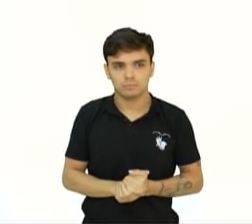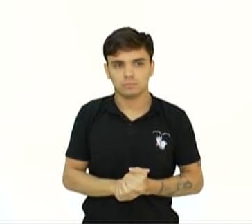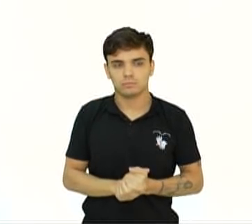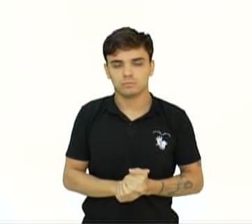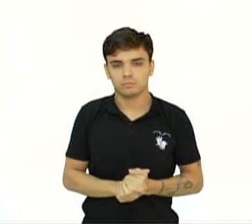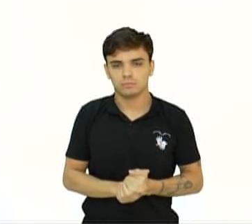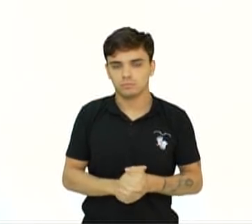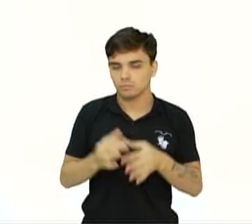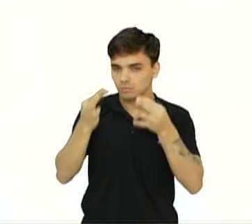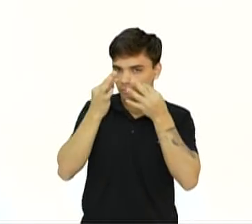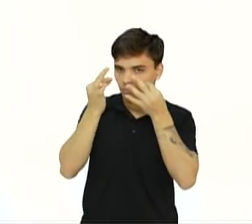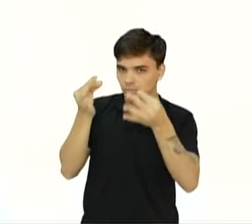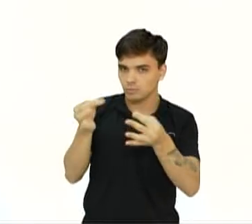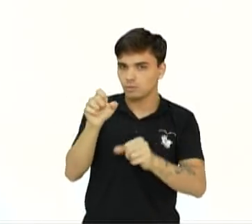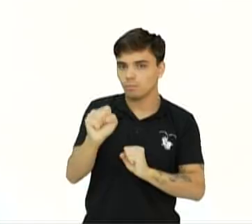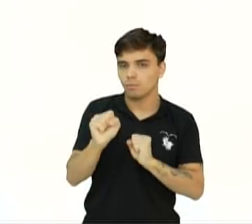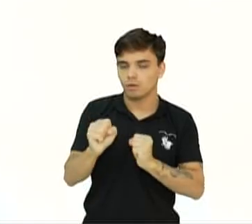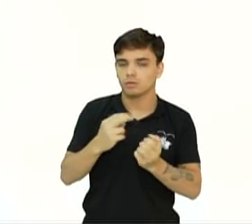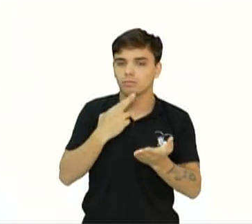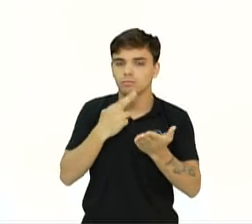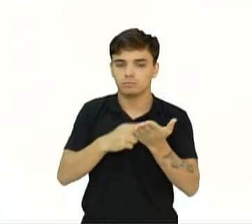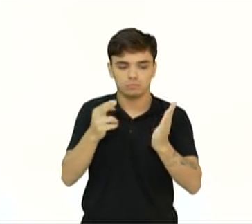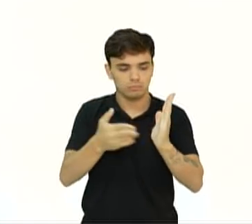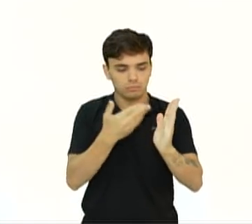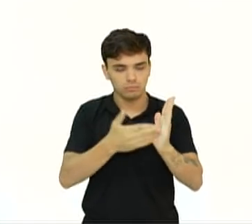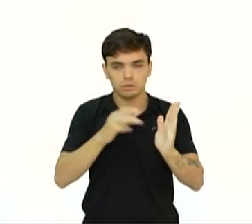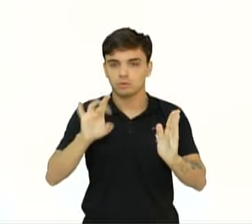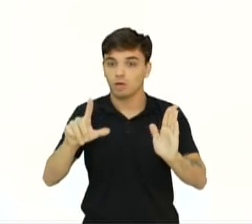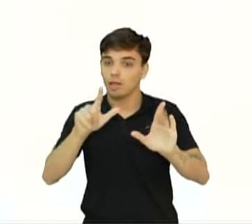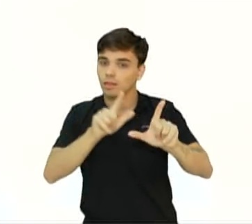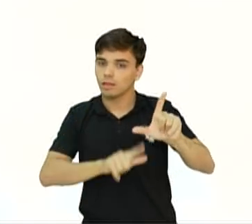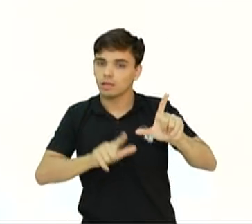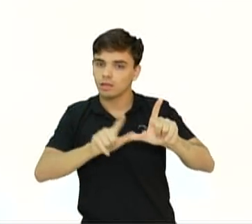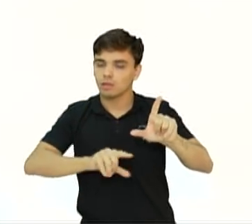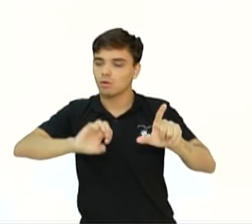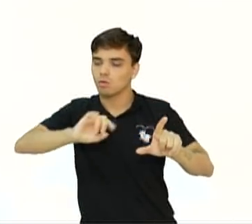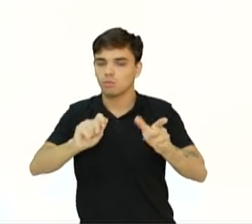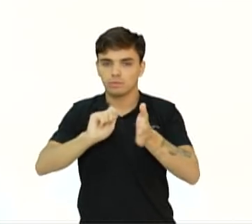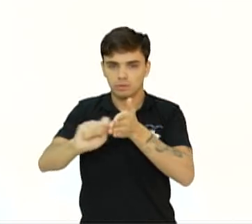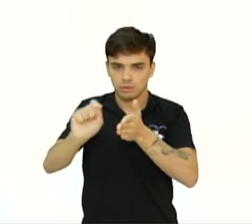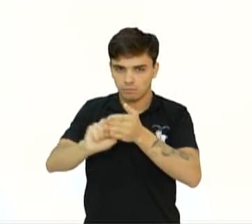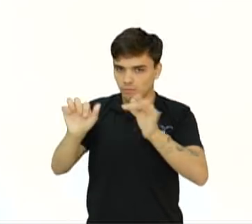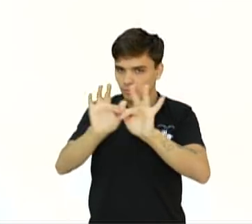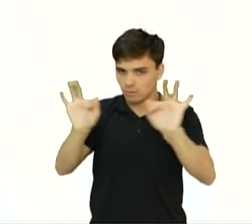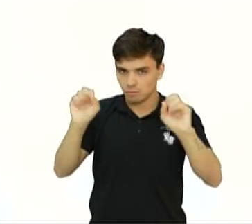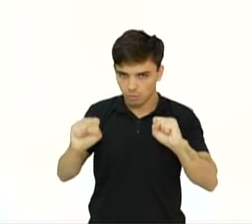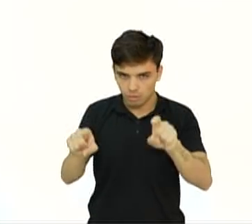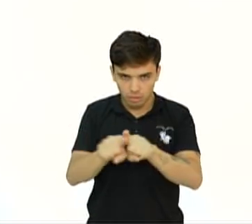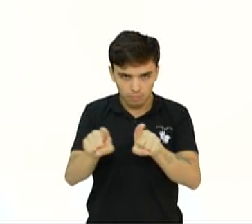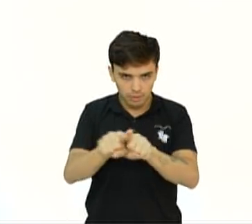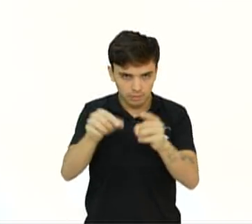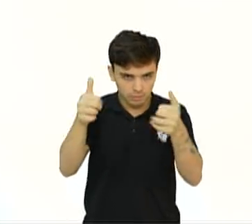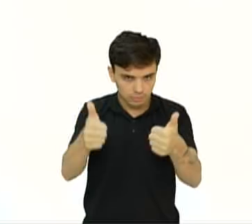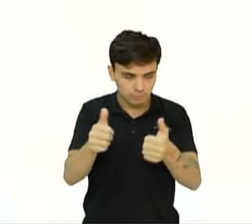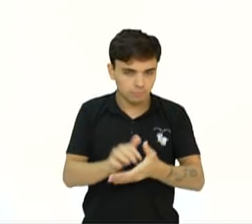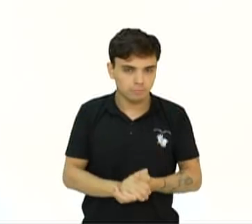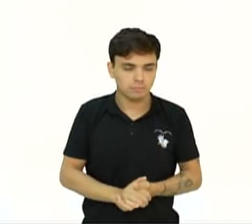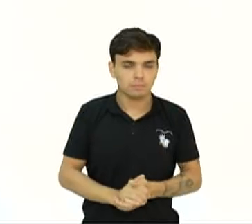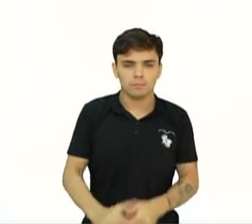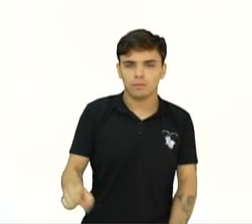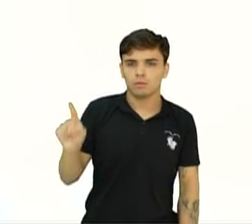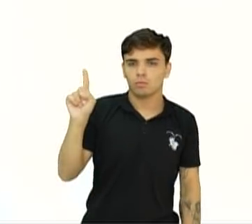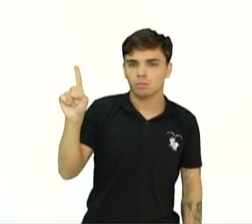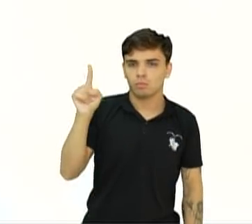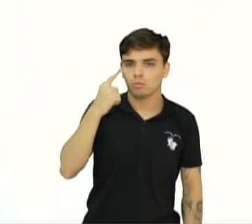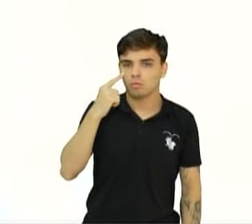atenção, você pode responder no seu caderno apenas com a letra ou escreve a frase no caderno, combinado? Então vamos lá. Número 1.